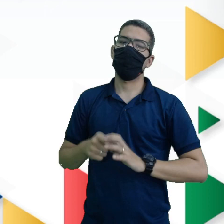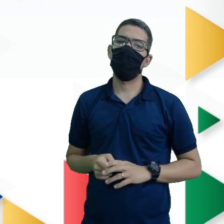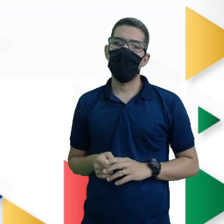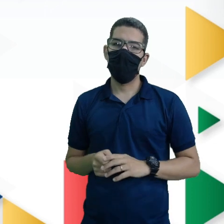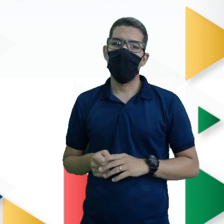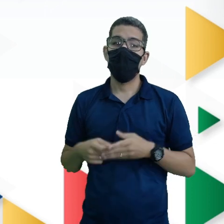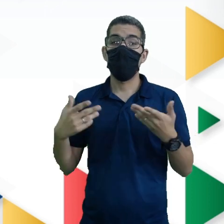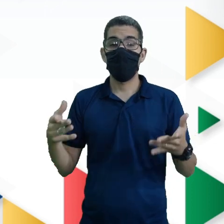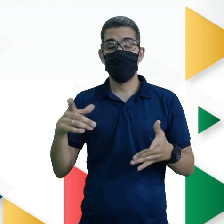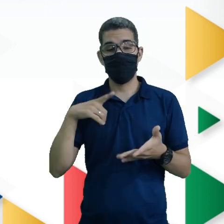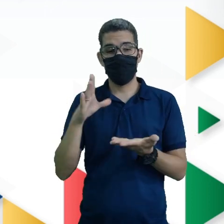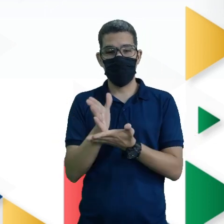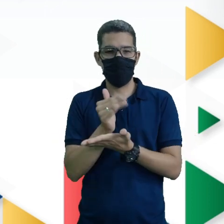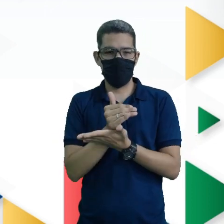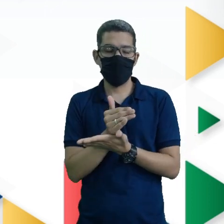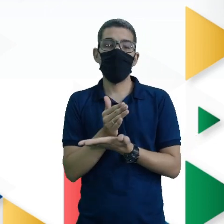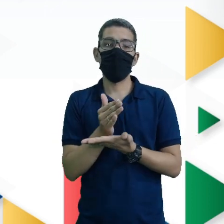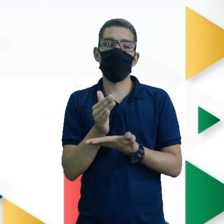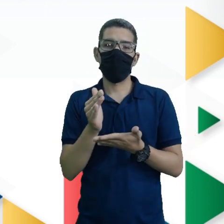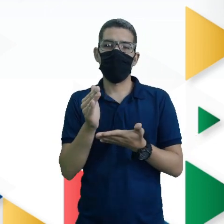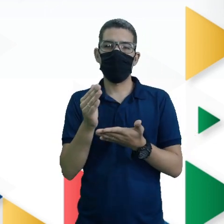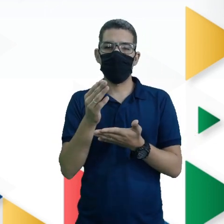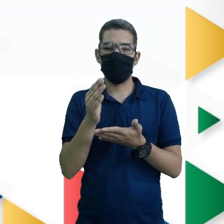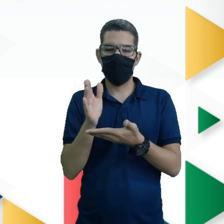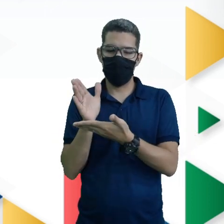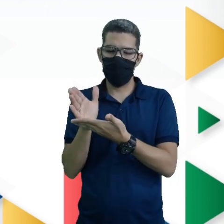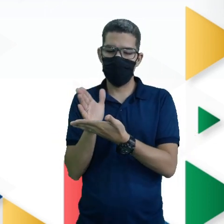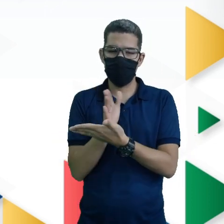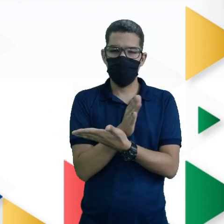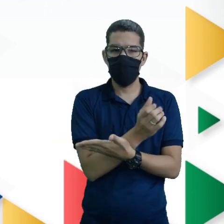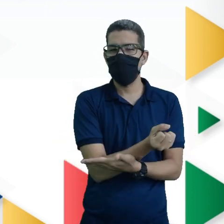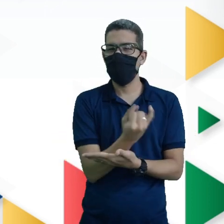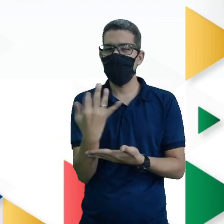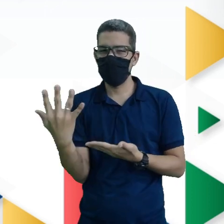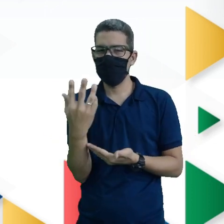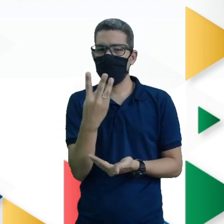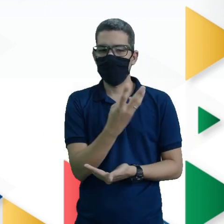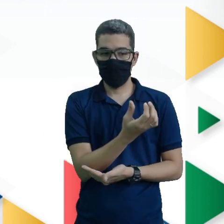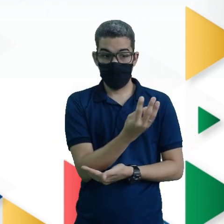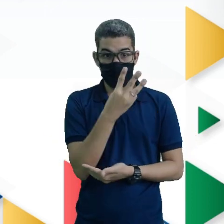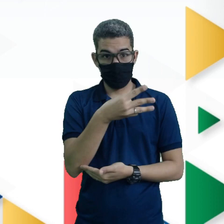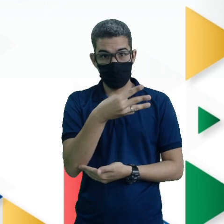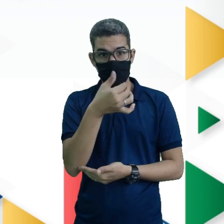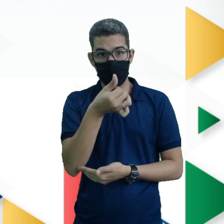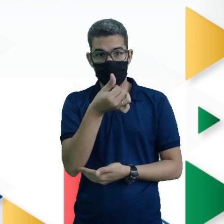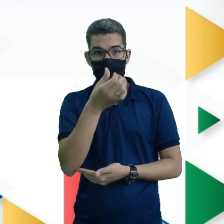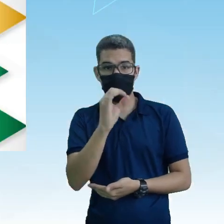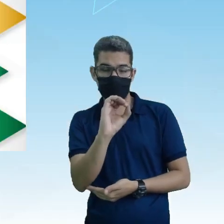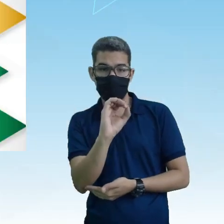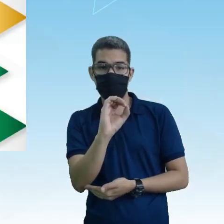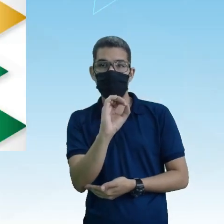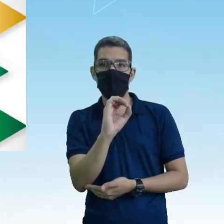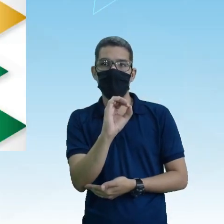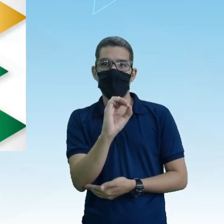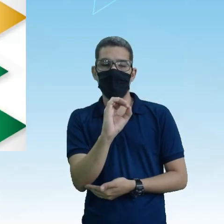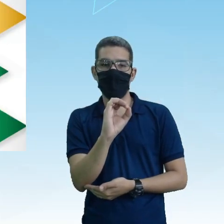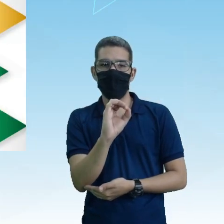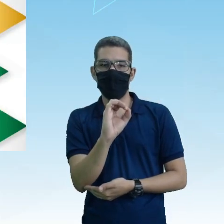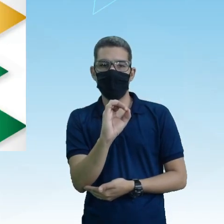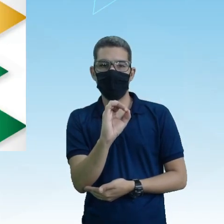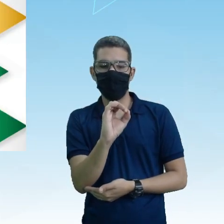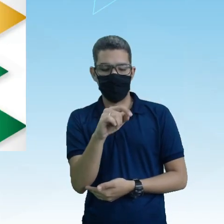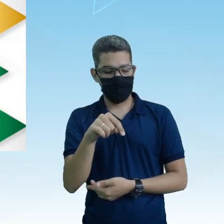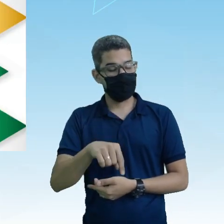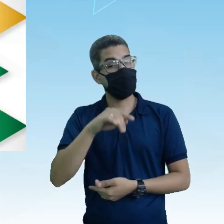primeira divisão da circunferência em 360 partes iguais. Não esquece, por favor, não esquece. Aqui no Brasil a